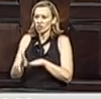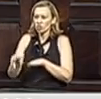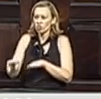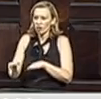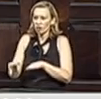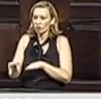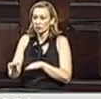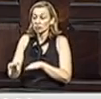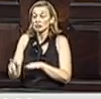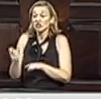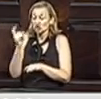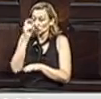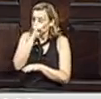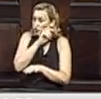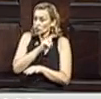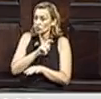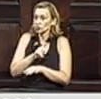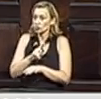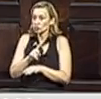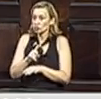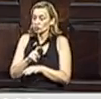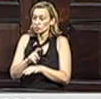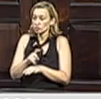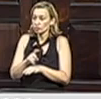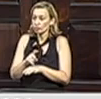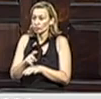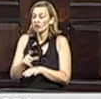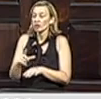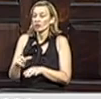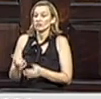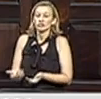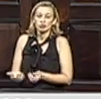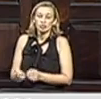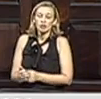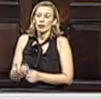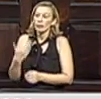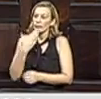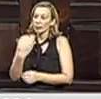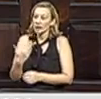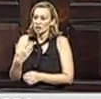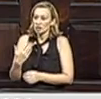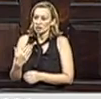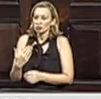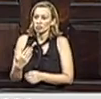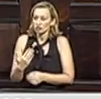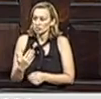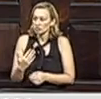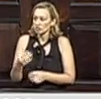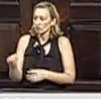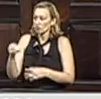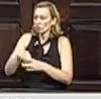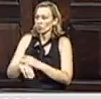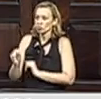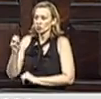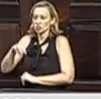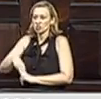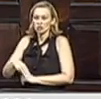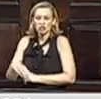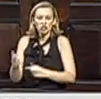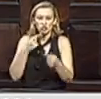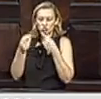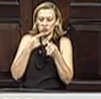dedicam à educação e que precisam desse mínimo reconhecimento. Peço o voto sim, senhor presidente. Não havendo mais quem queira discutir, se é da